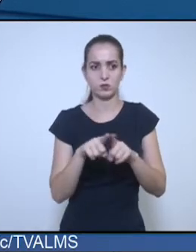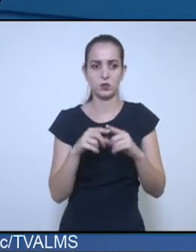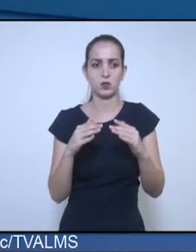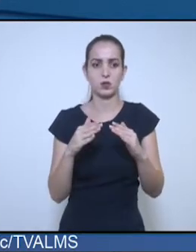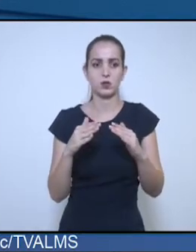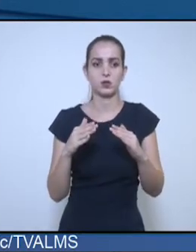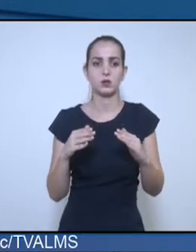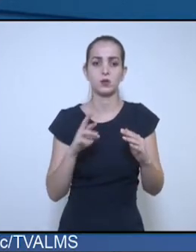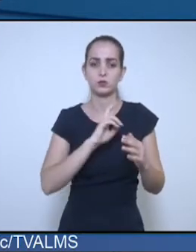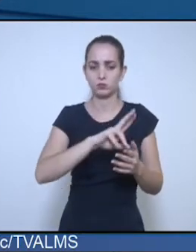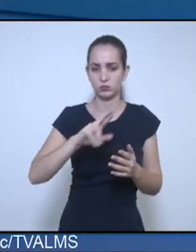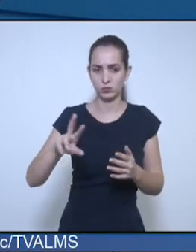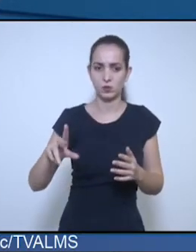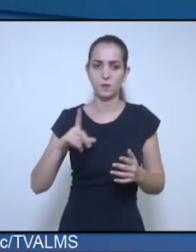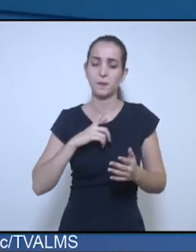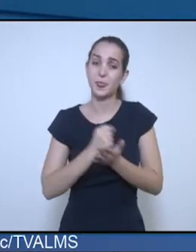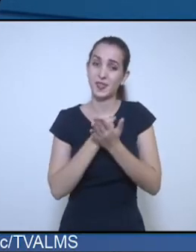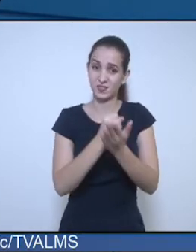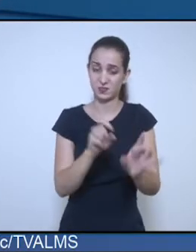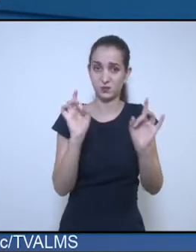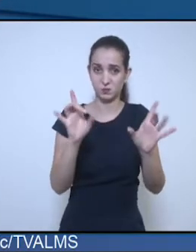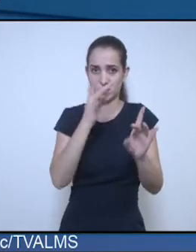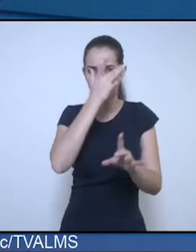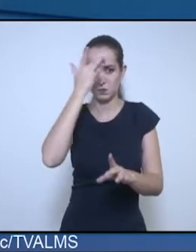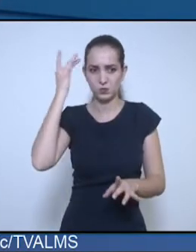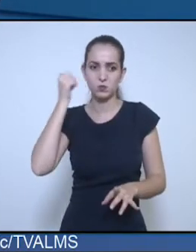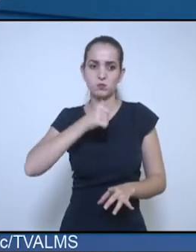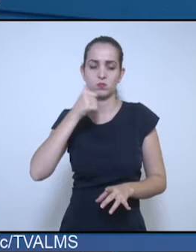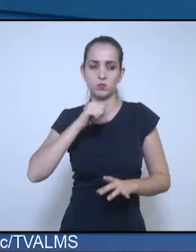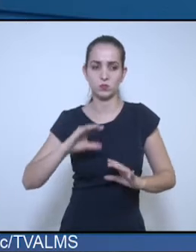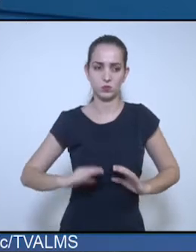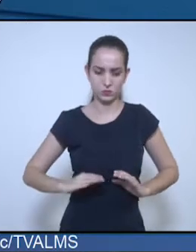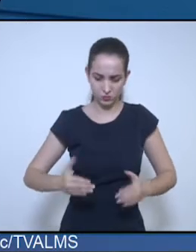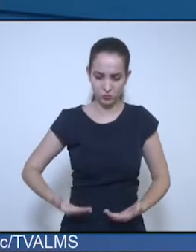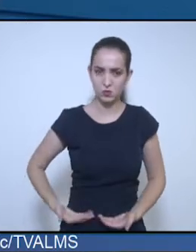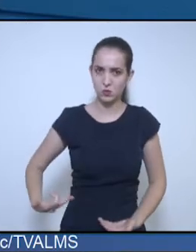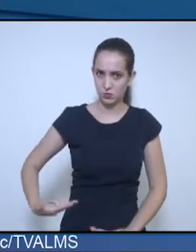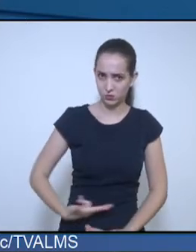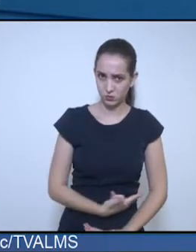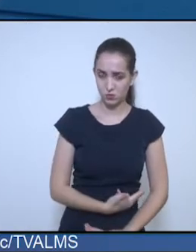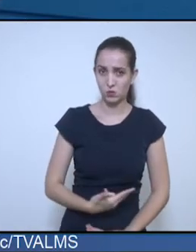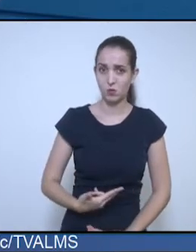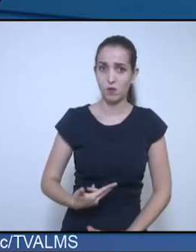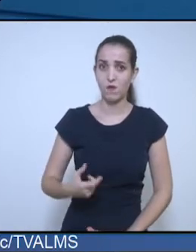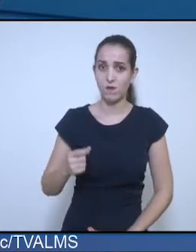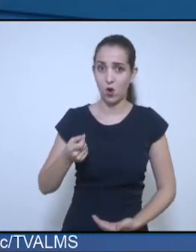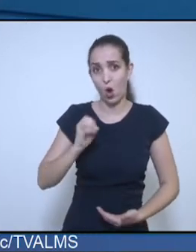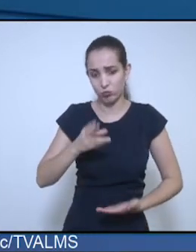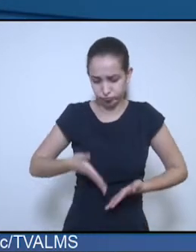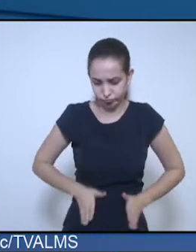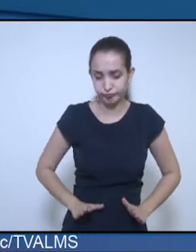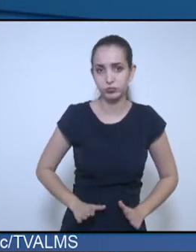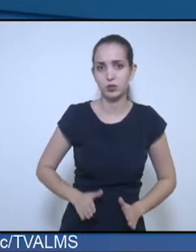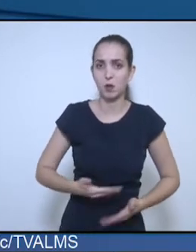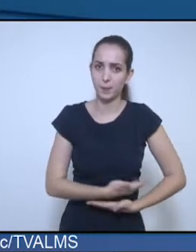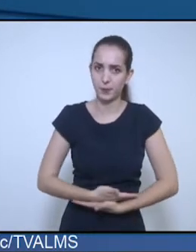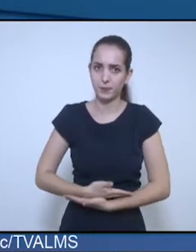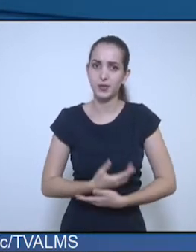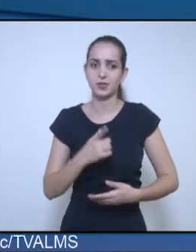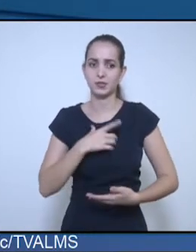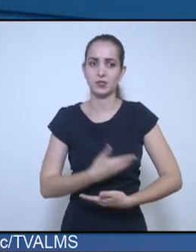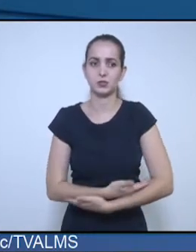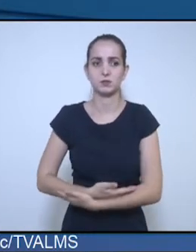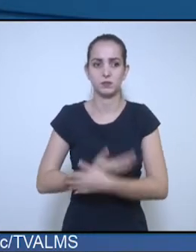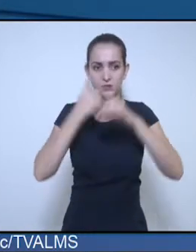prestar assistência especial a parturientes, mulheres que estão prestes a ter seus bebês, cujos filhos recém-nascidos apresentem qualquer tipo